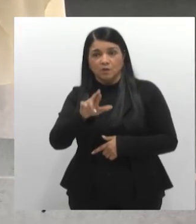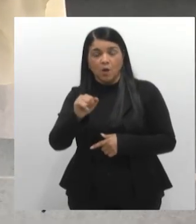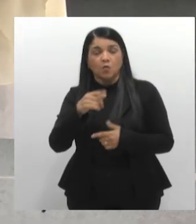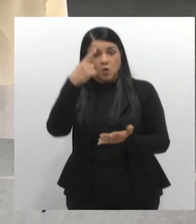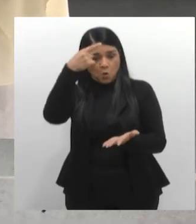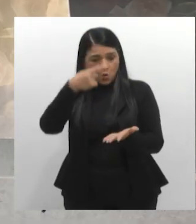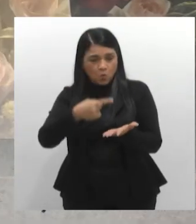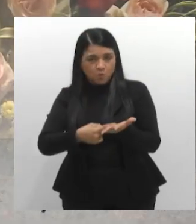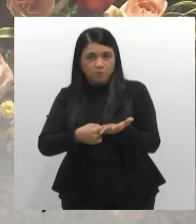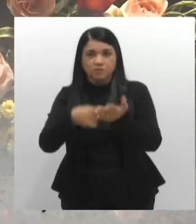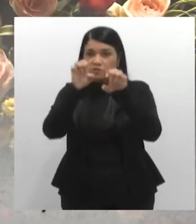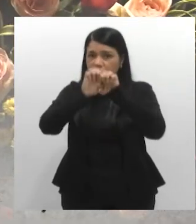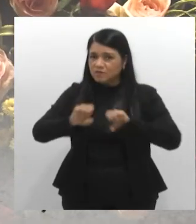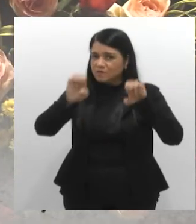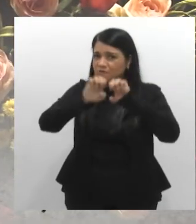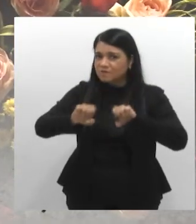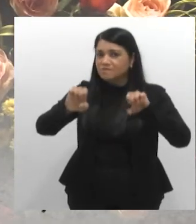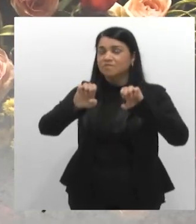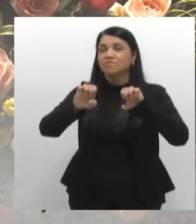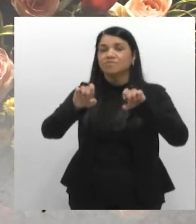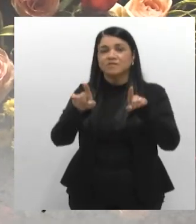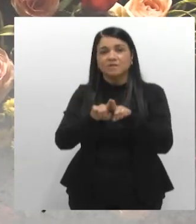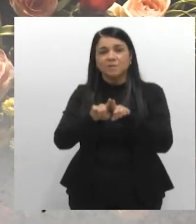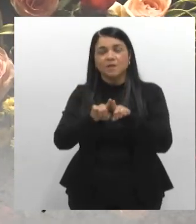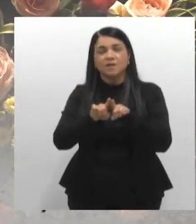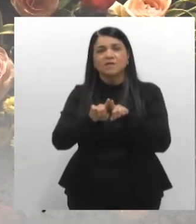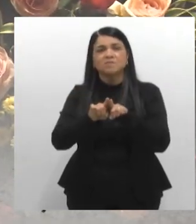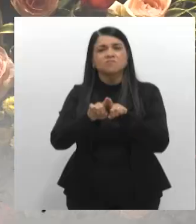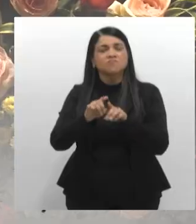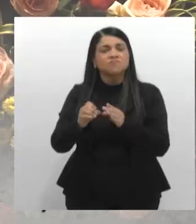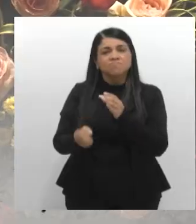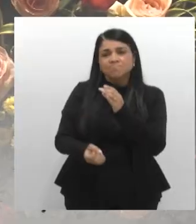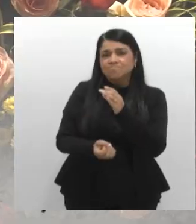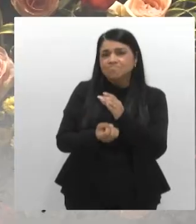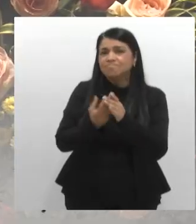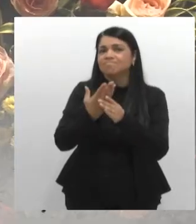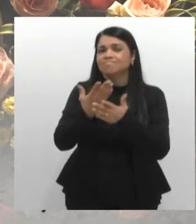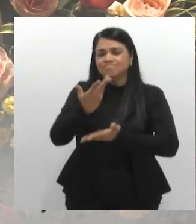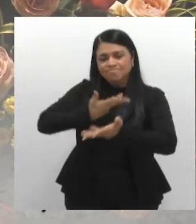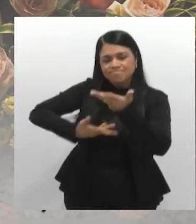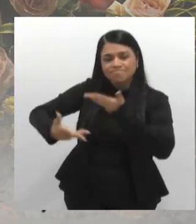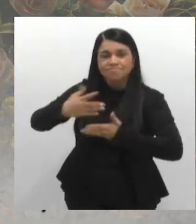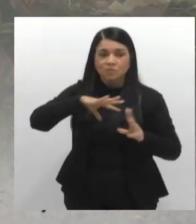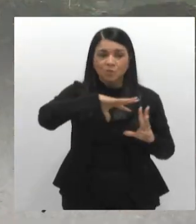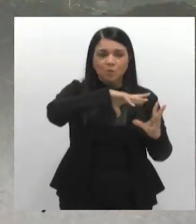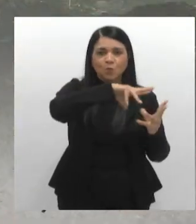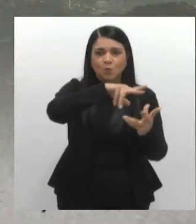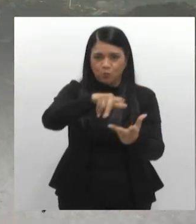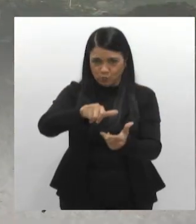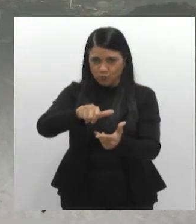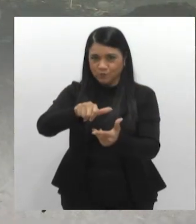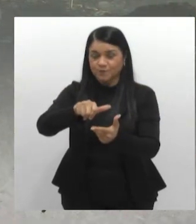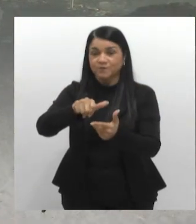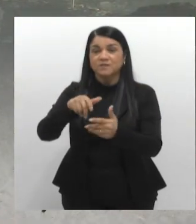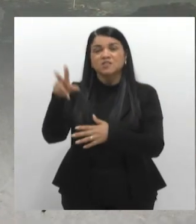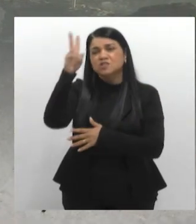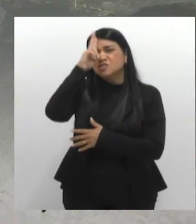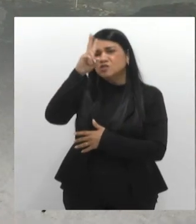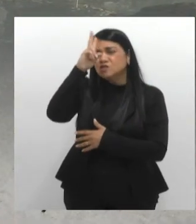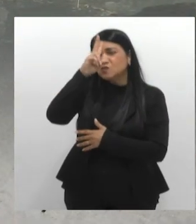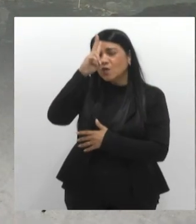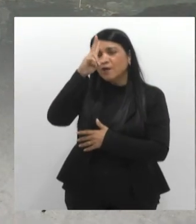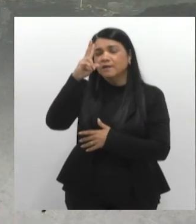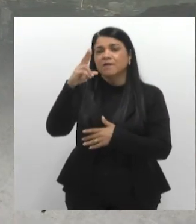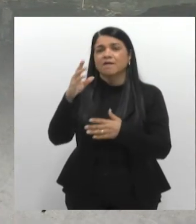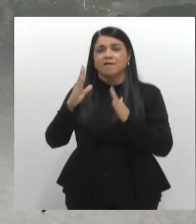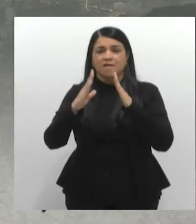com o anúncio do Evangelho e a construção de um mundo mais fraterno e solidário. Ao longo de sua história, a Igreja do Rio